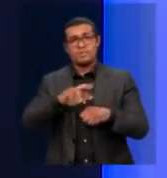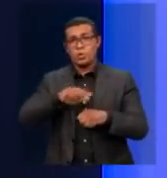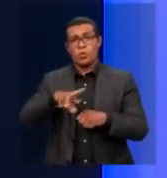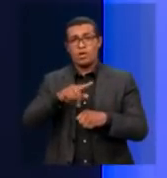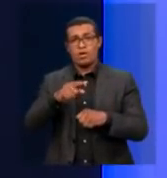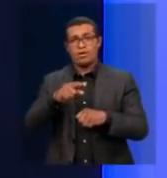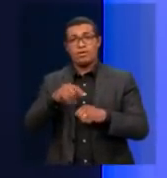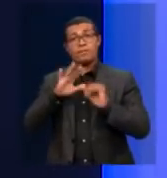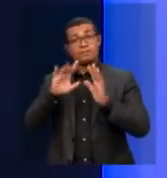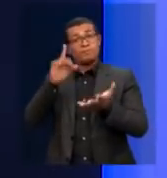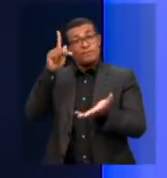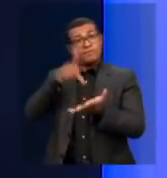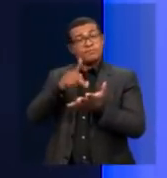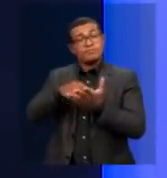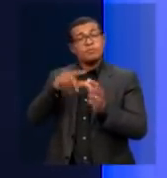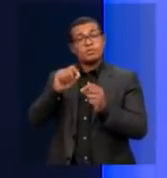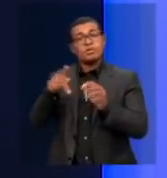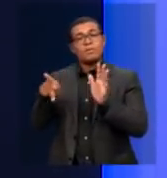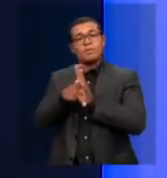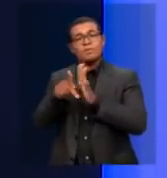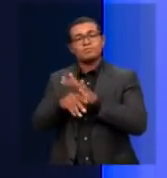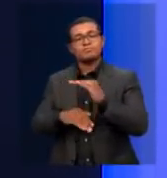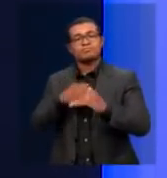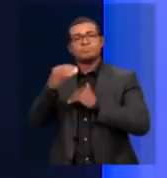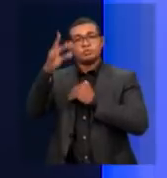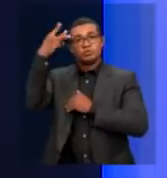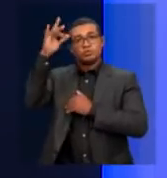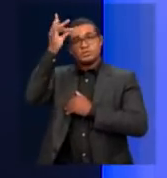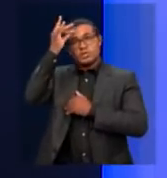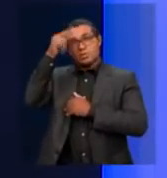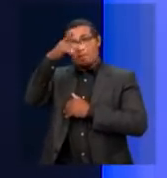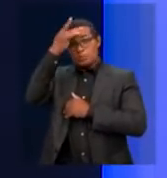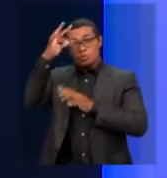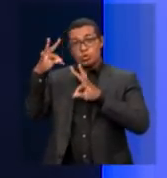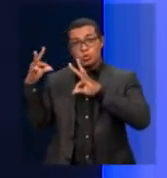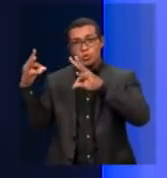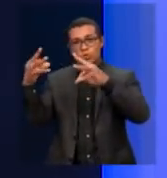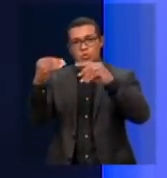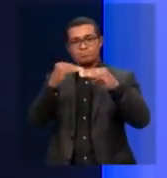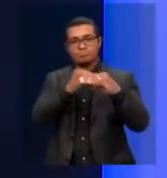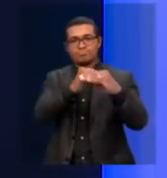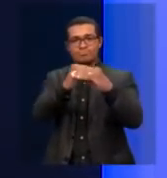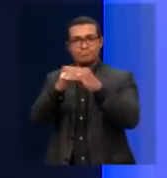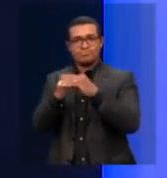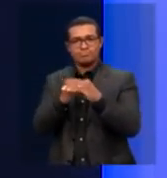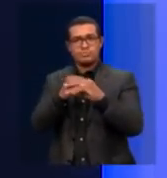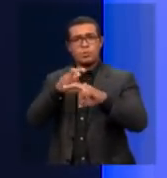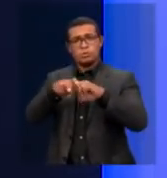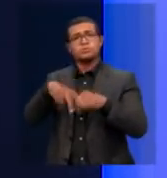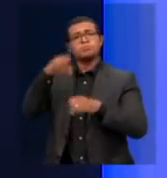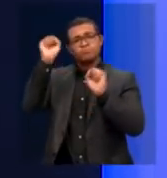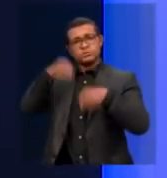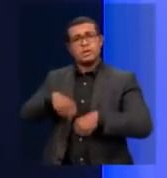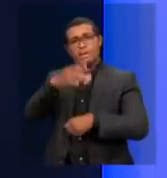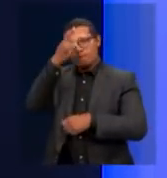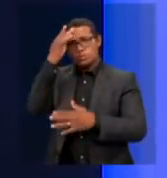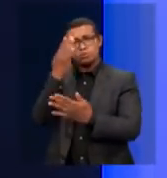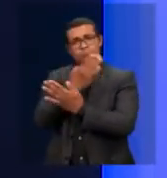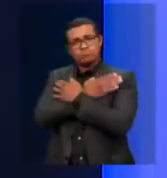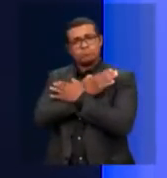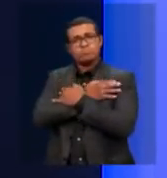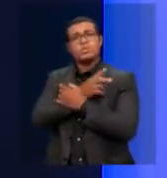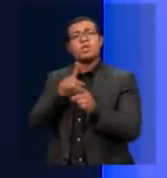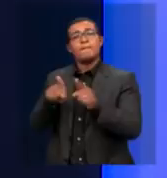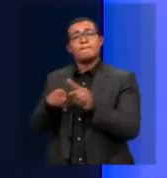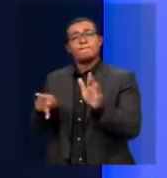ele seja para todos e todas e pra isso nós combateremos sim desemprego principalmente da nossa juventude